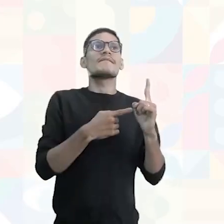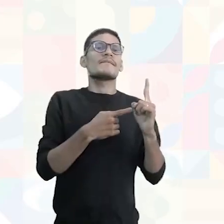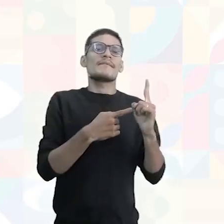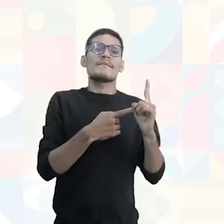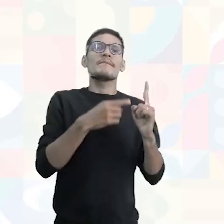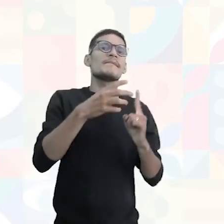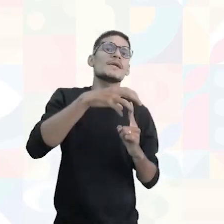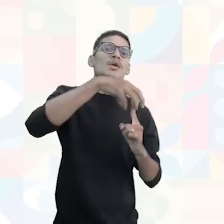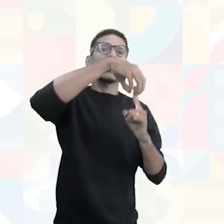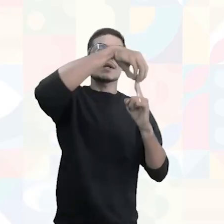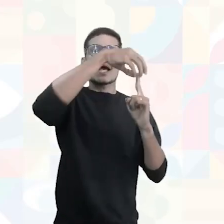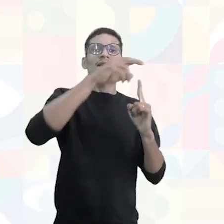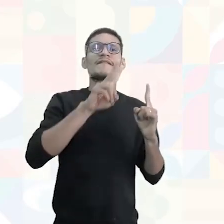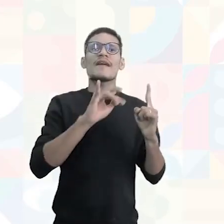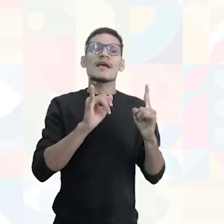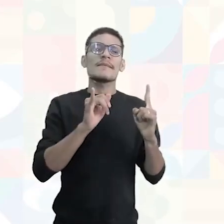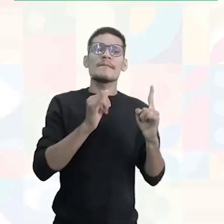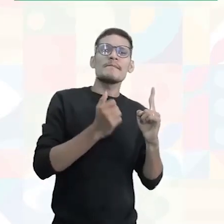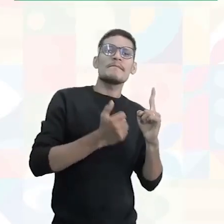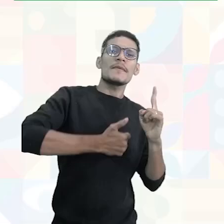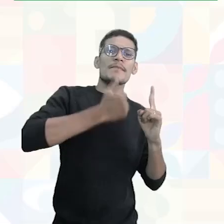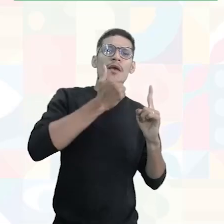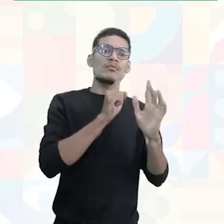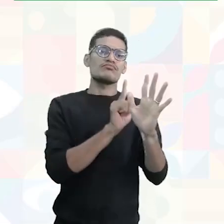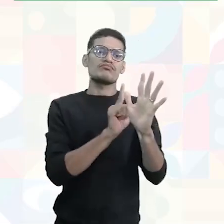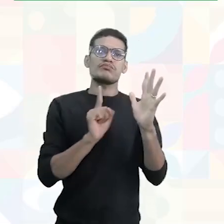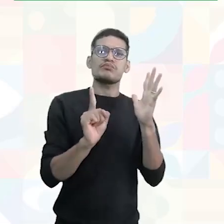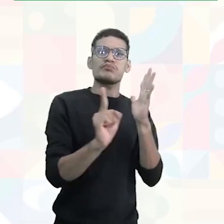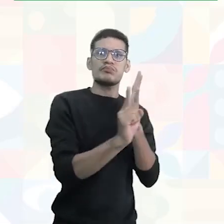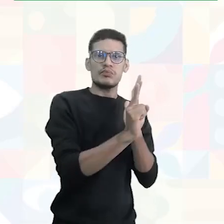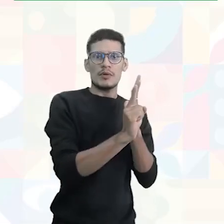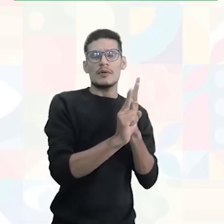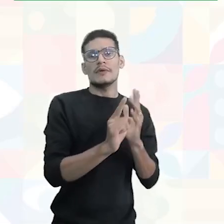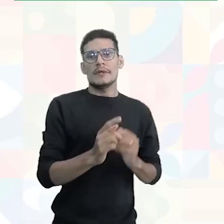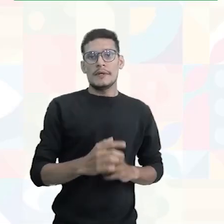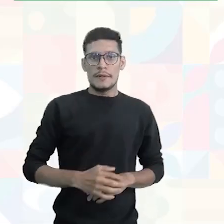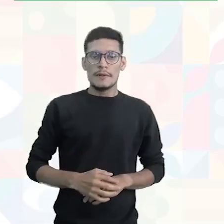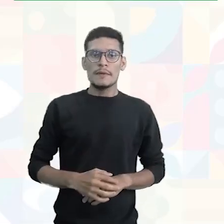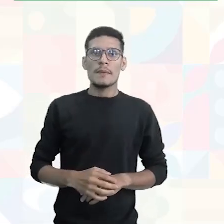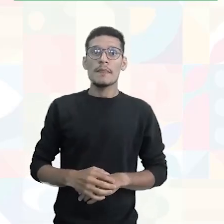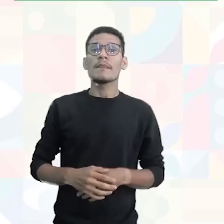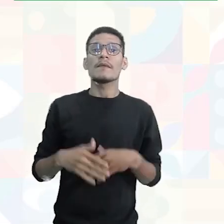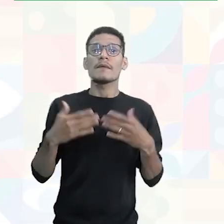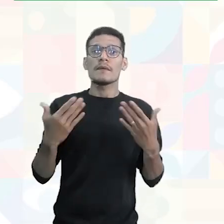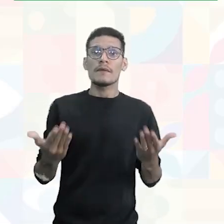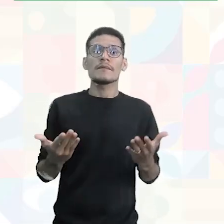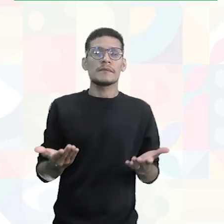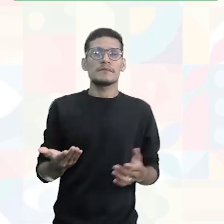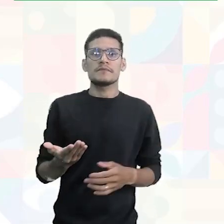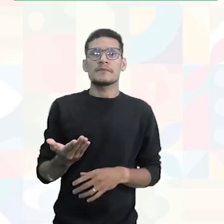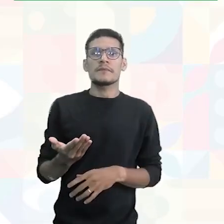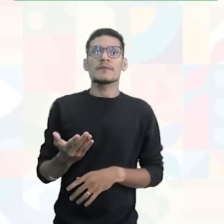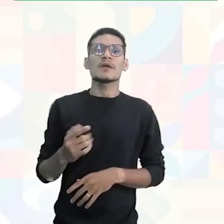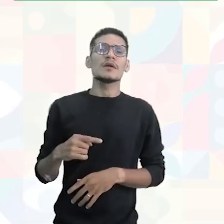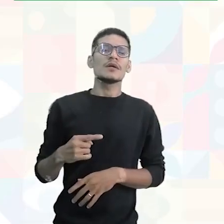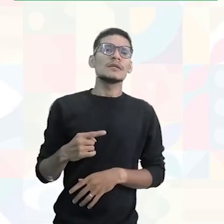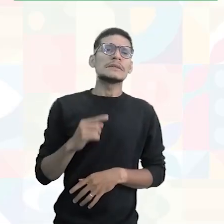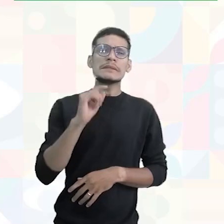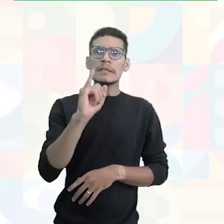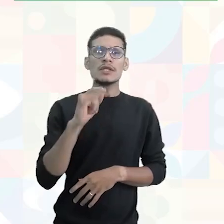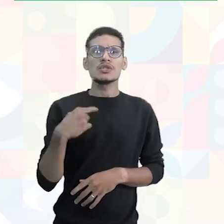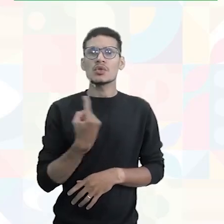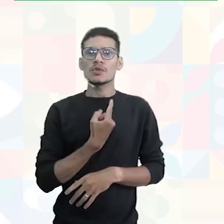prioridade, quem passa na frente em relação a alguém. E aí, gente, quando a gente está